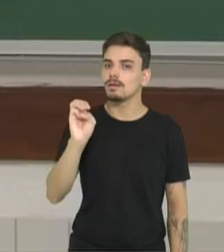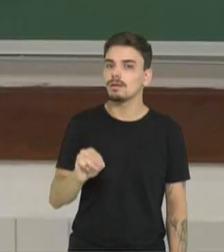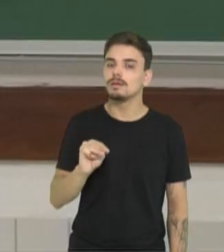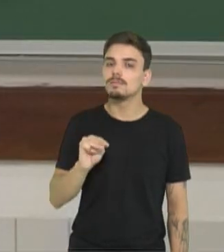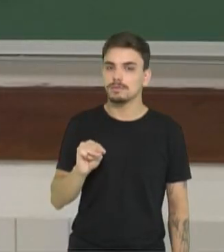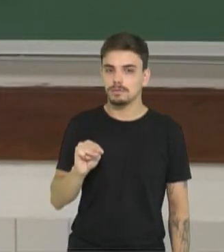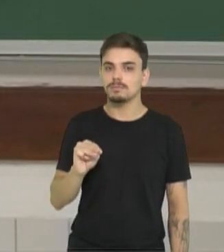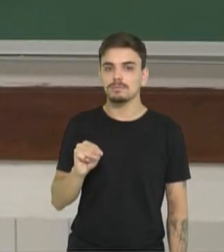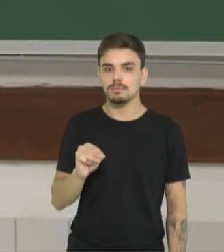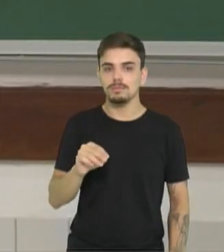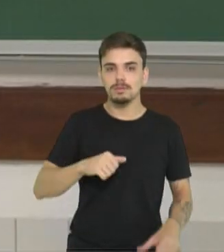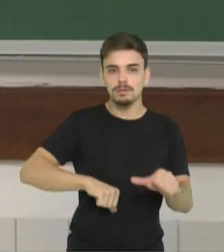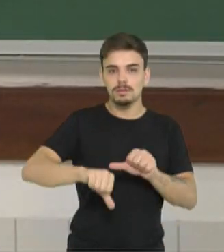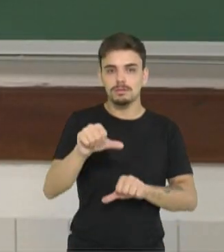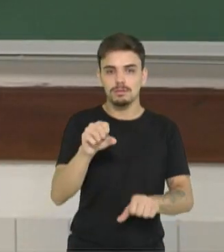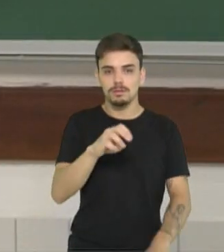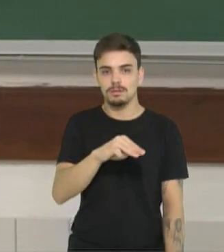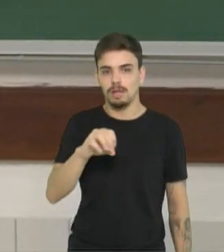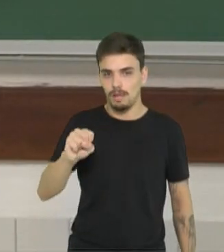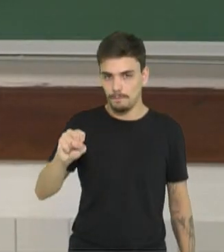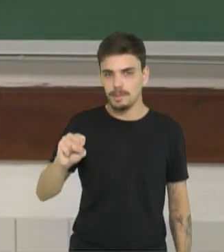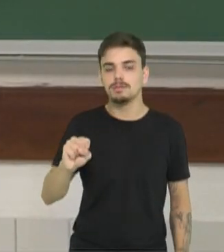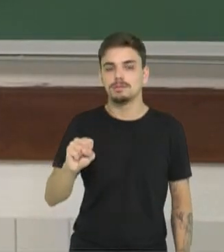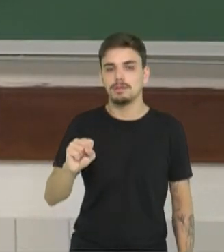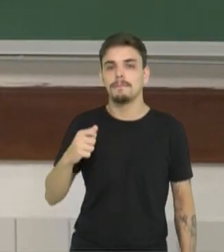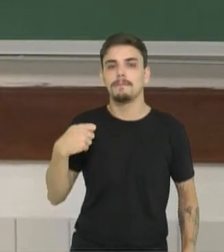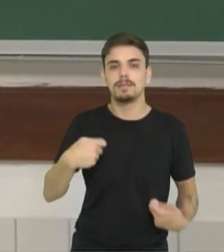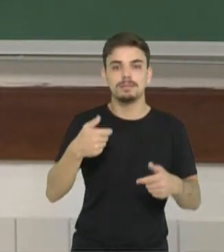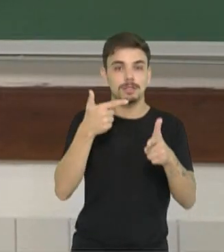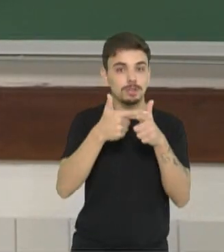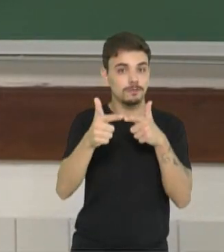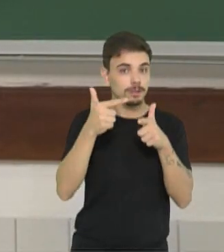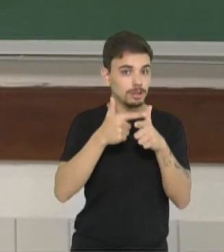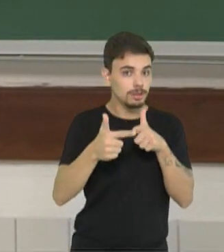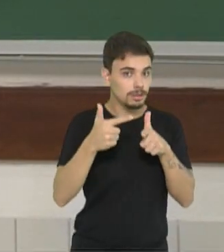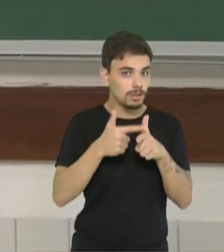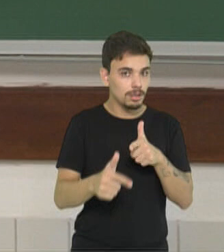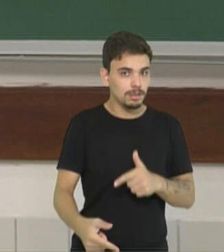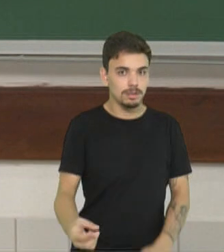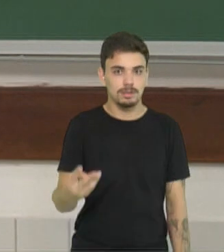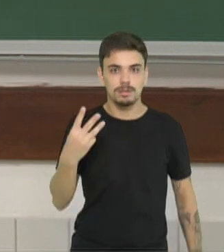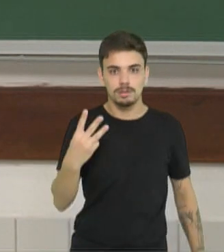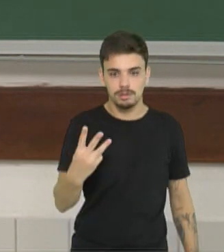a gente transformar para metros por segundo, a gente divide por